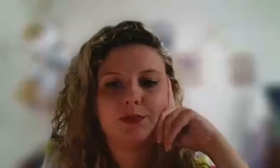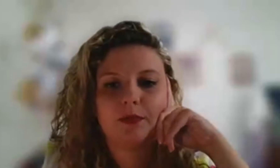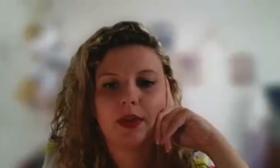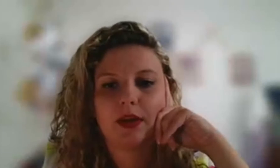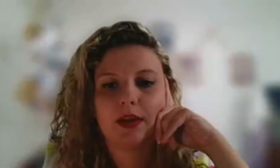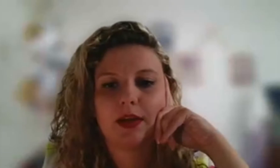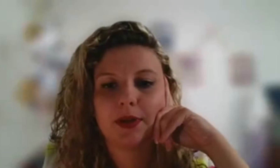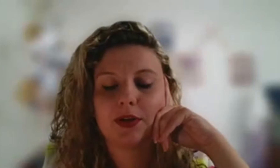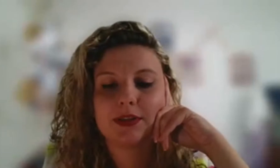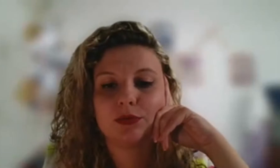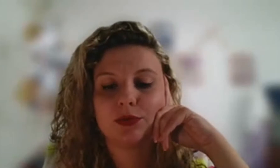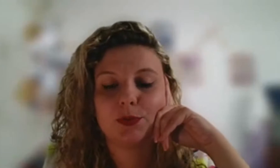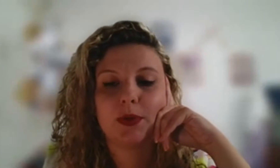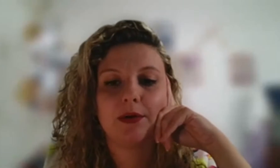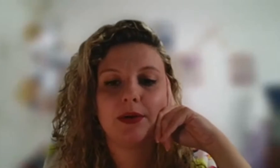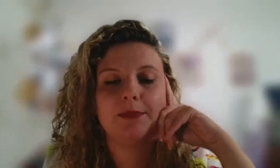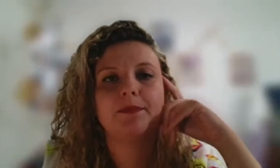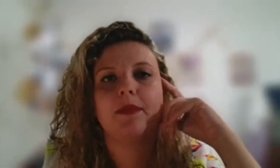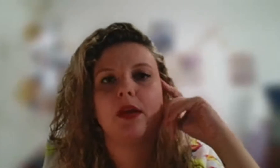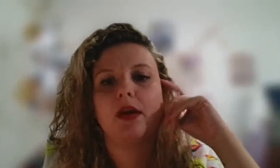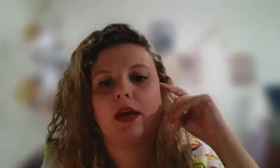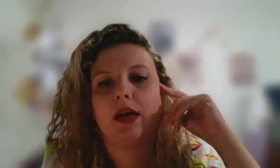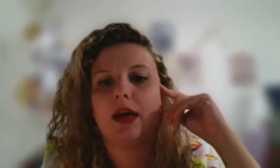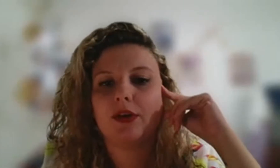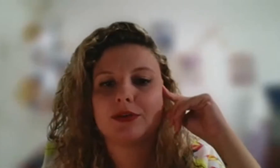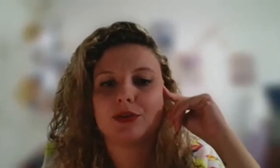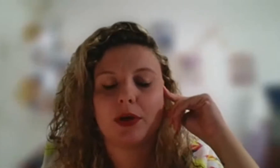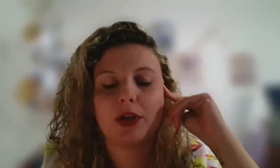Boa noite, aluno. Entramos para nossa última aula